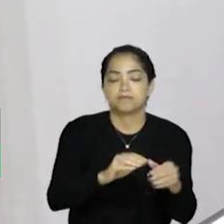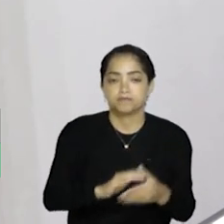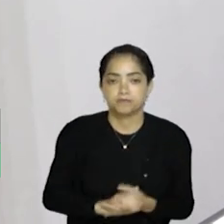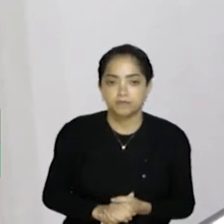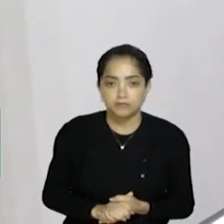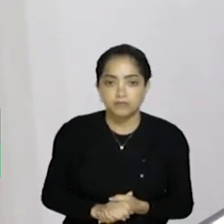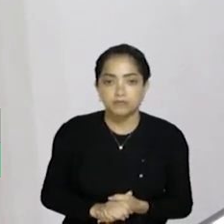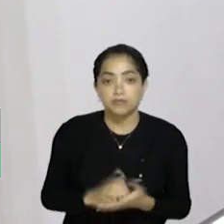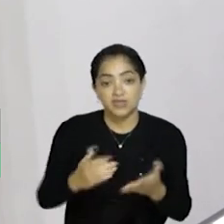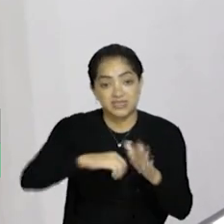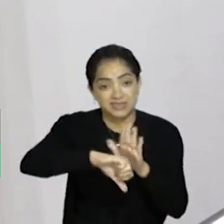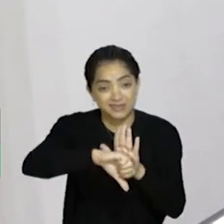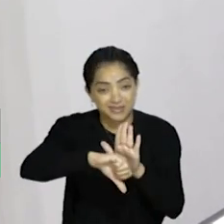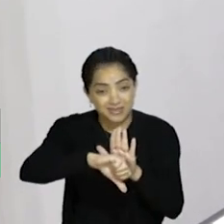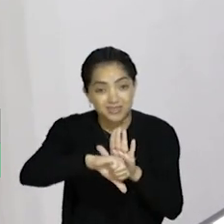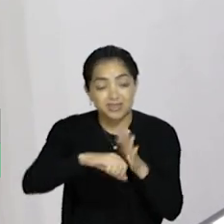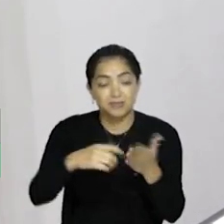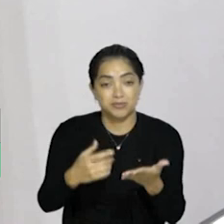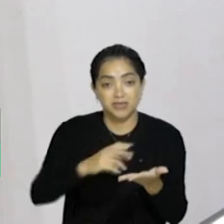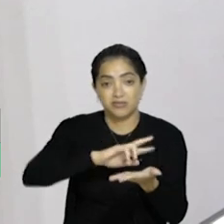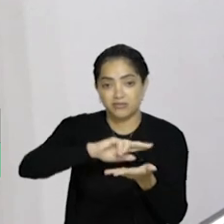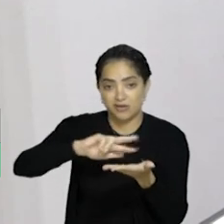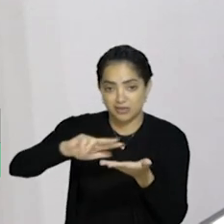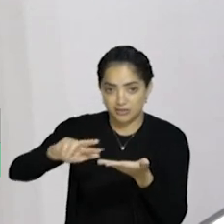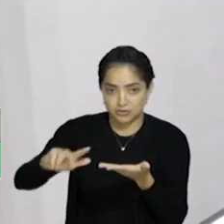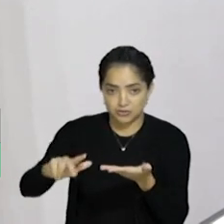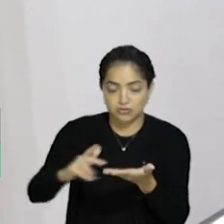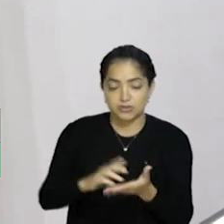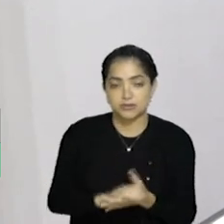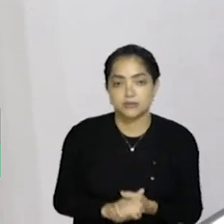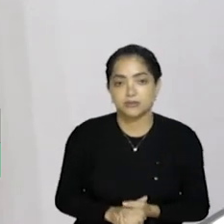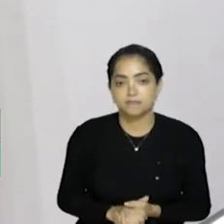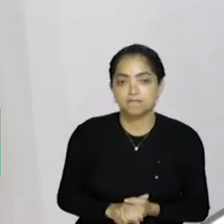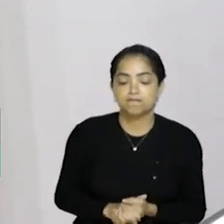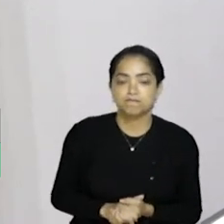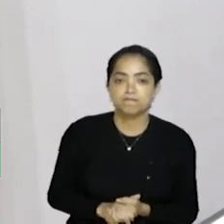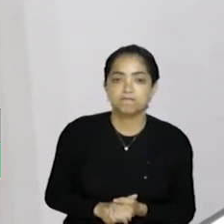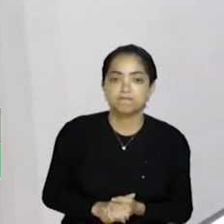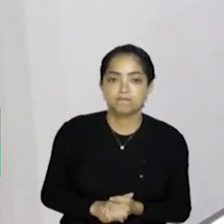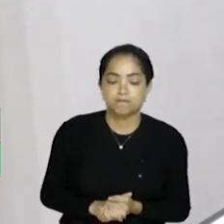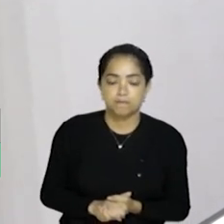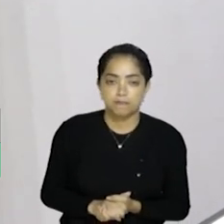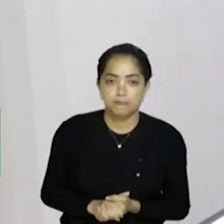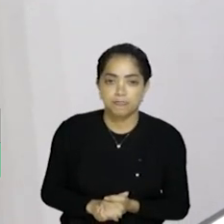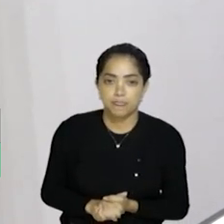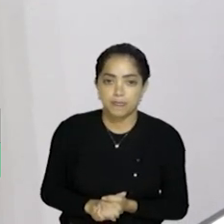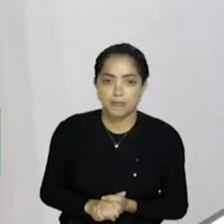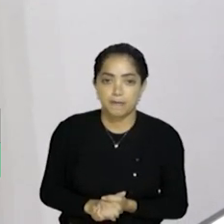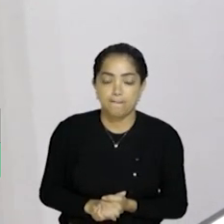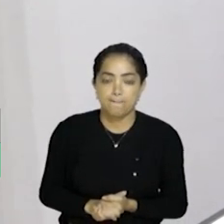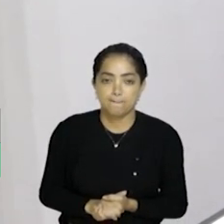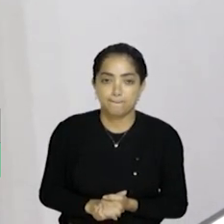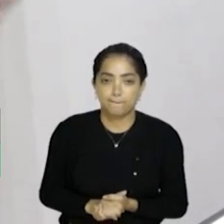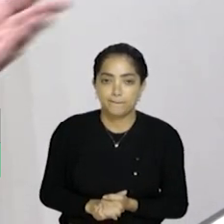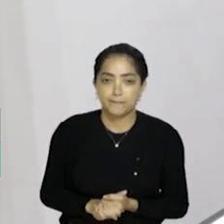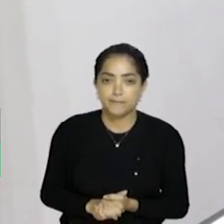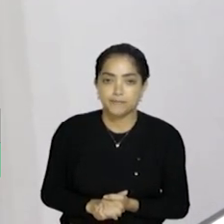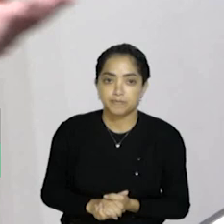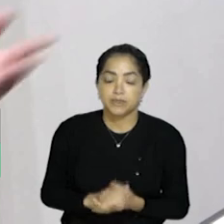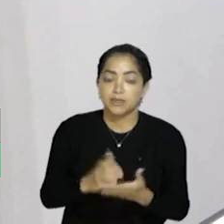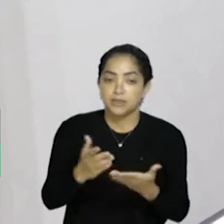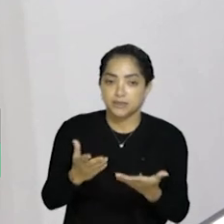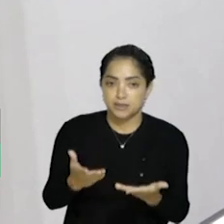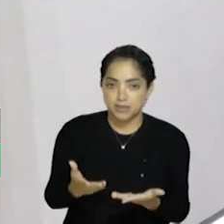praticando o crime e ações eletivas coordenadas por uma facção criminosa e